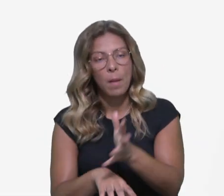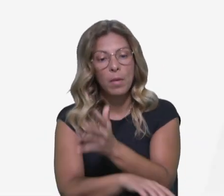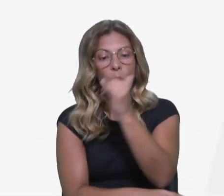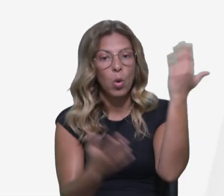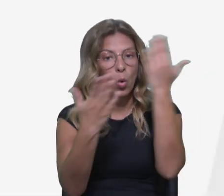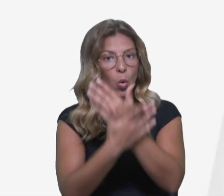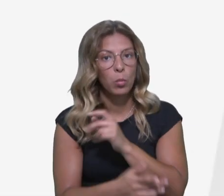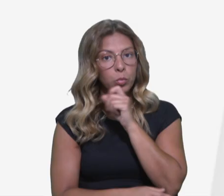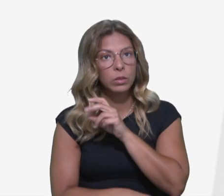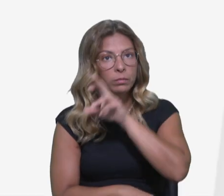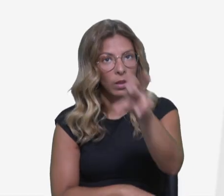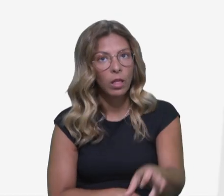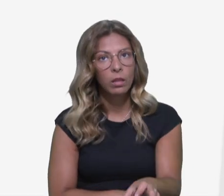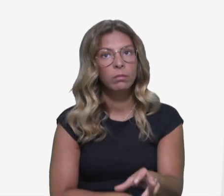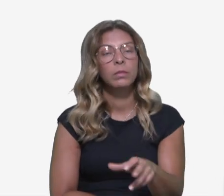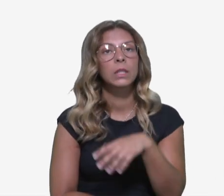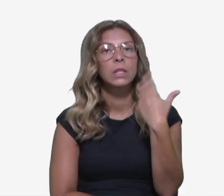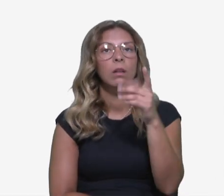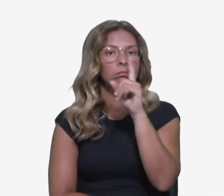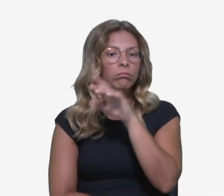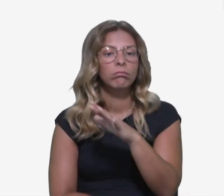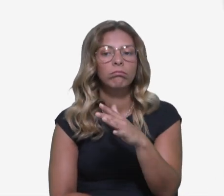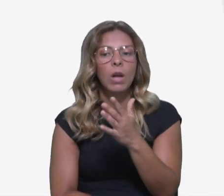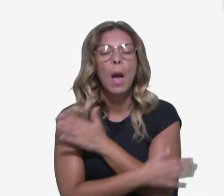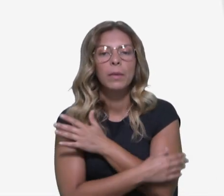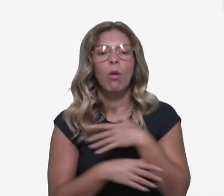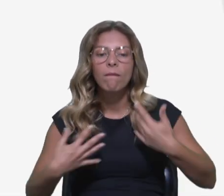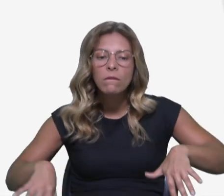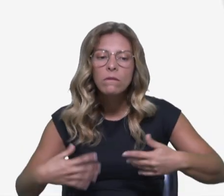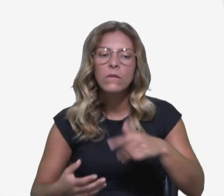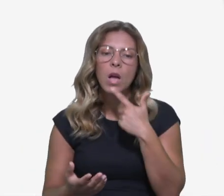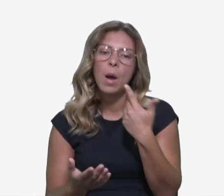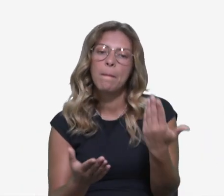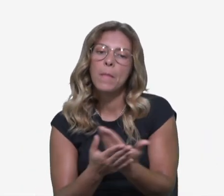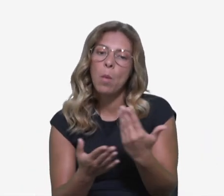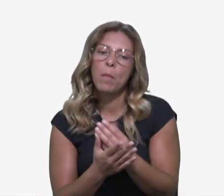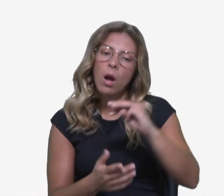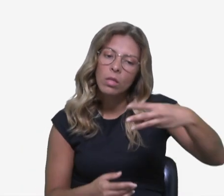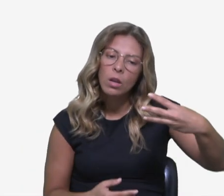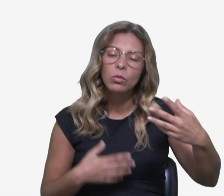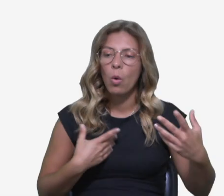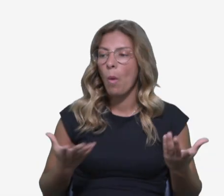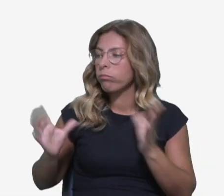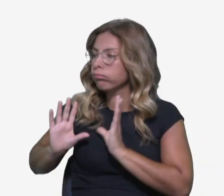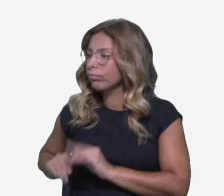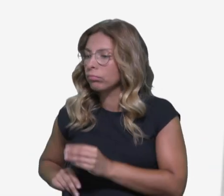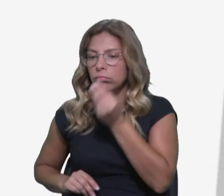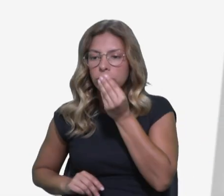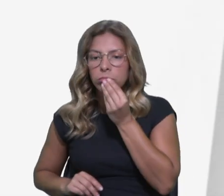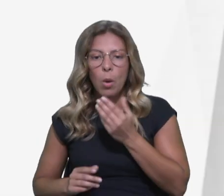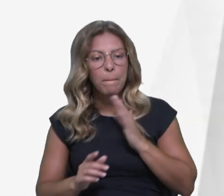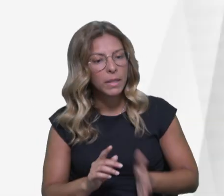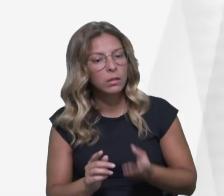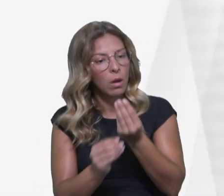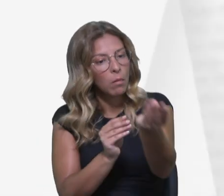dizer: Amigo, empresta-me 3 pães, porque chegou de viagem um dos meus amigos e não tenho nada para lhe dar.